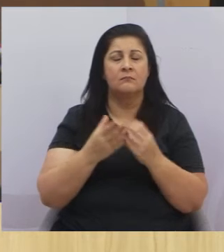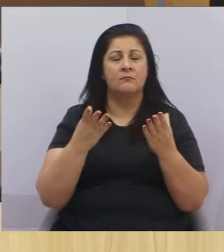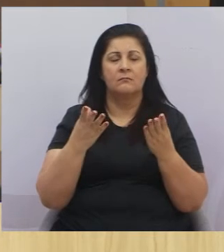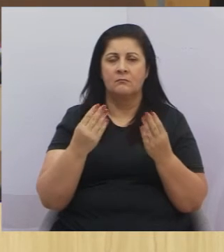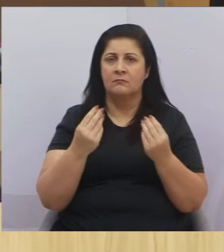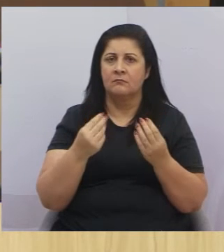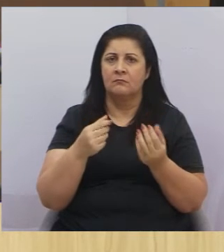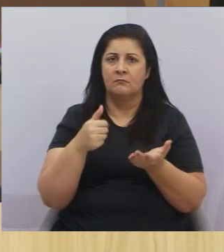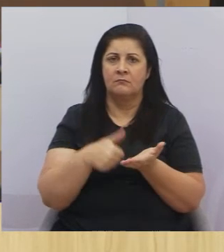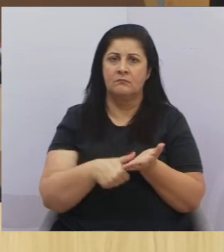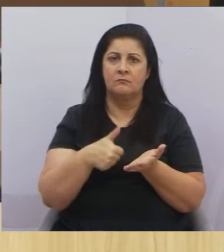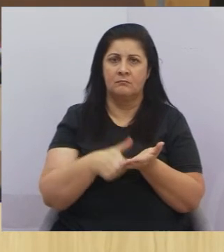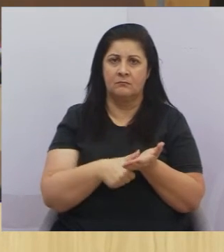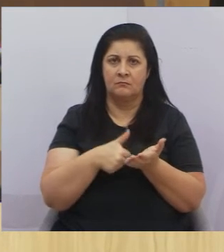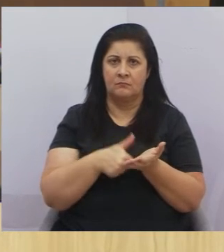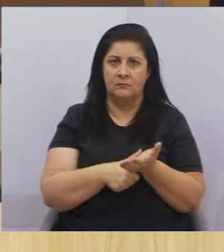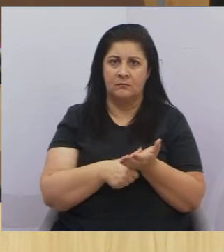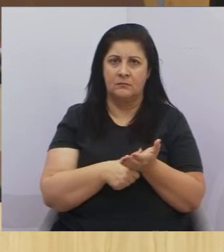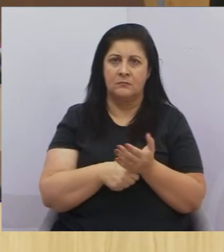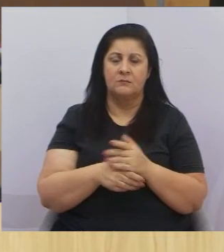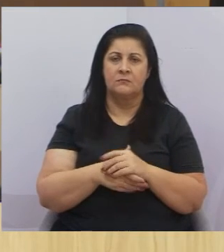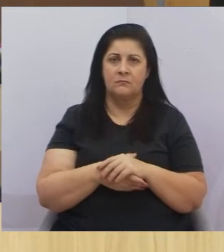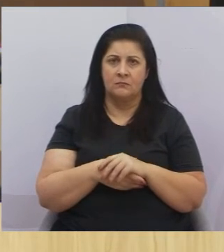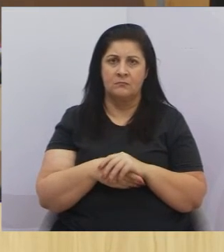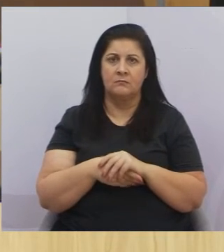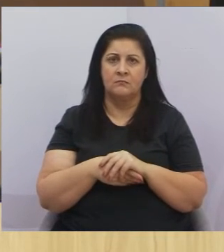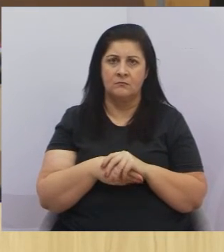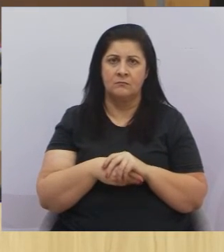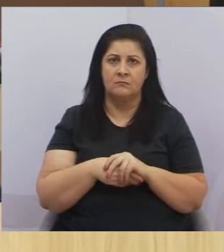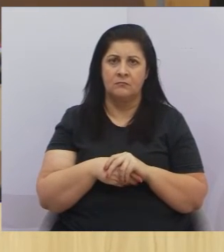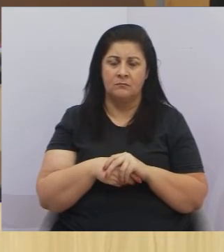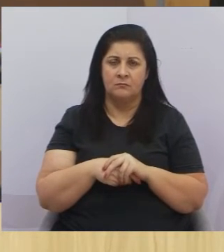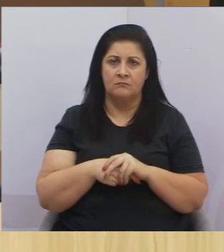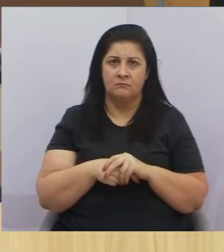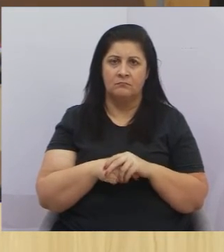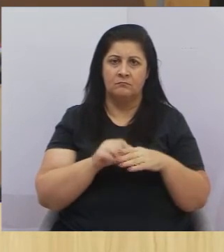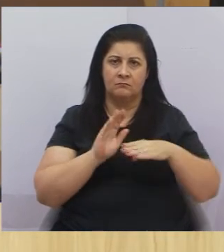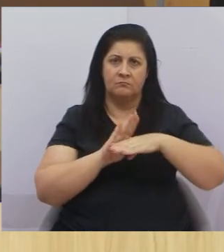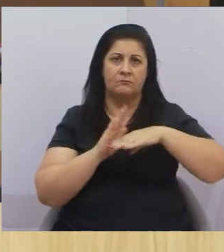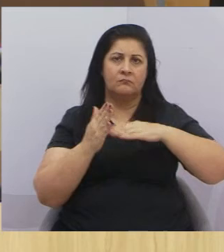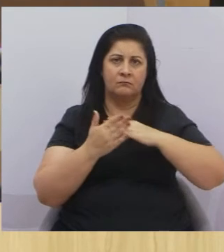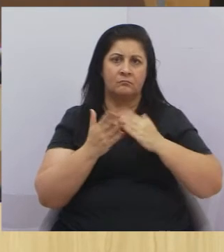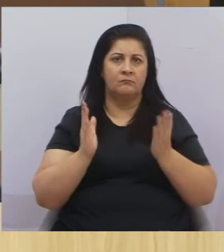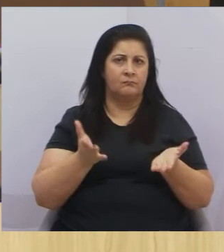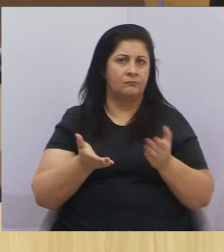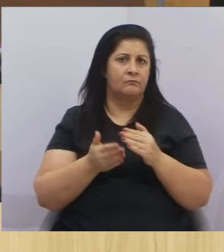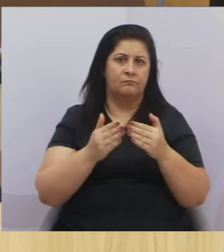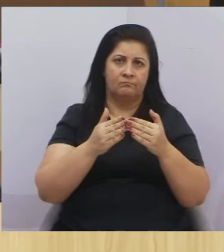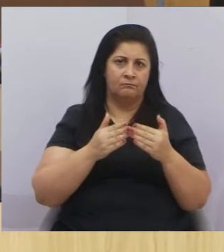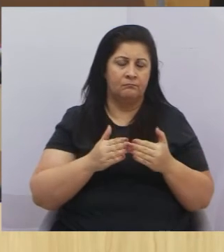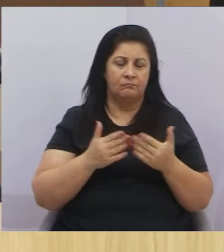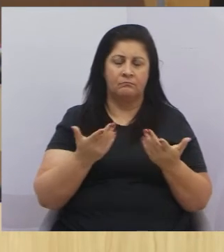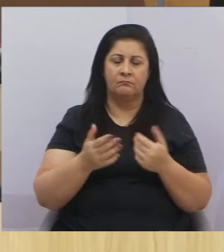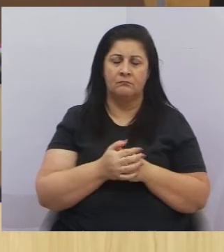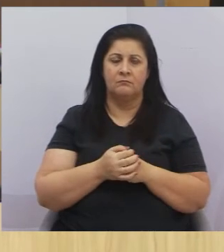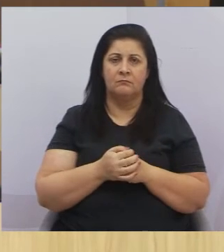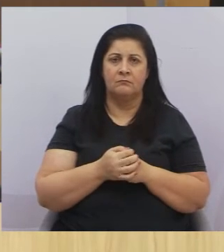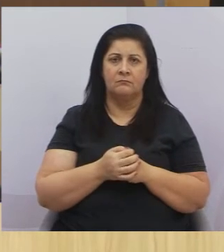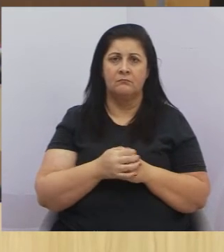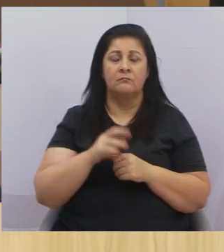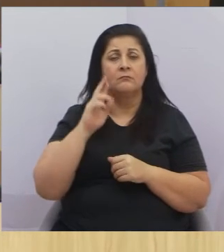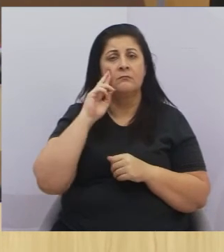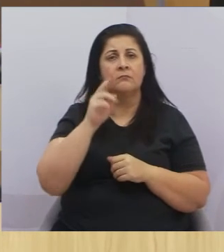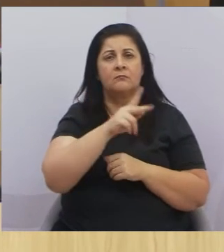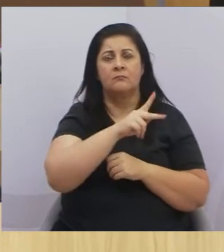ofícios solicitando a instalação de rede coletora de esgoto naquele bairro. Requeiro ao excelentíssimo senhor presidente dessa casa, ouvido